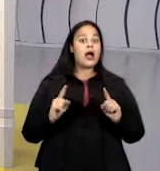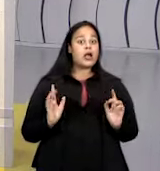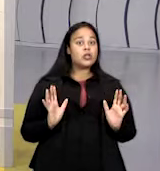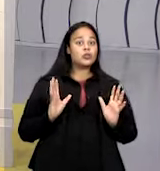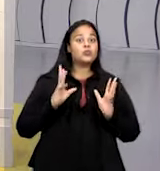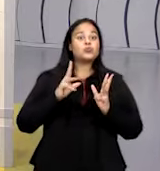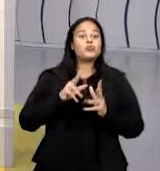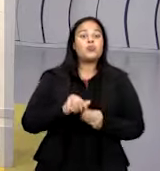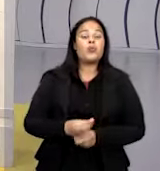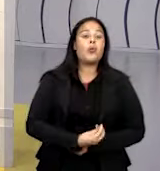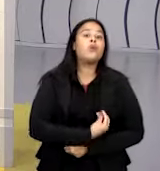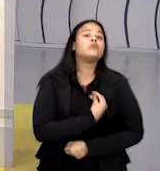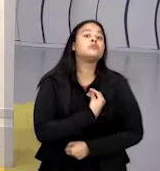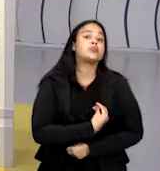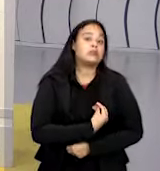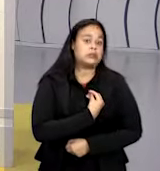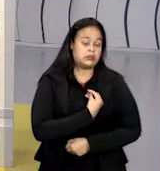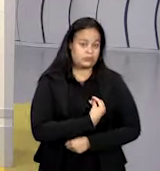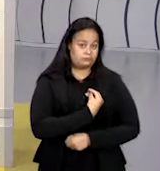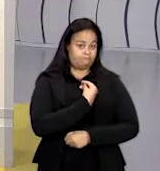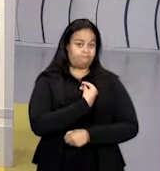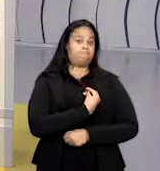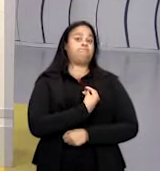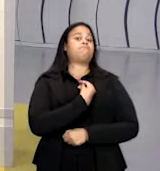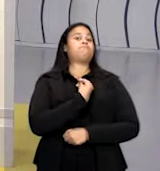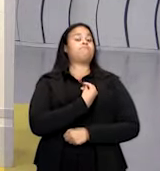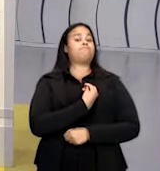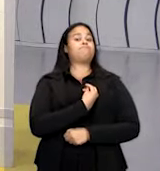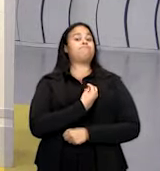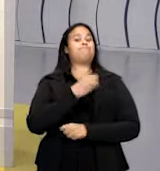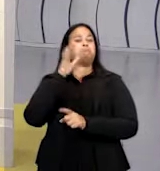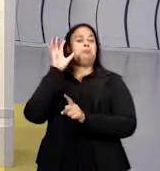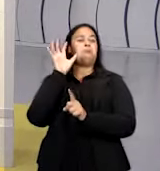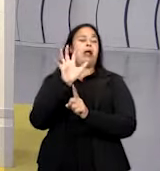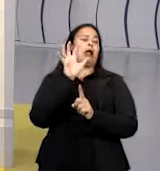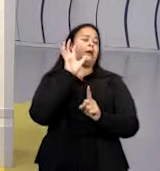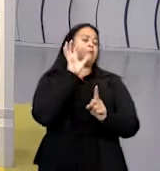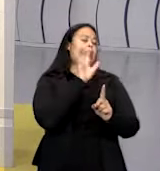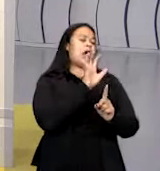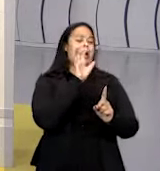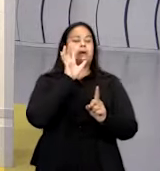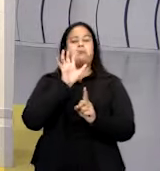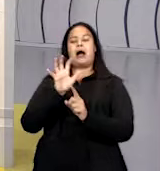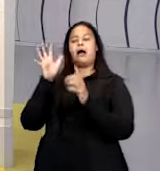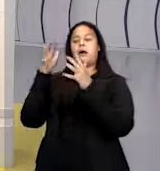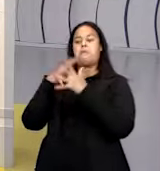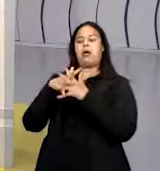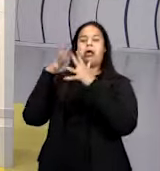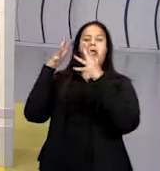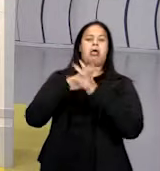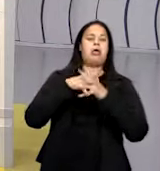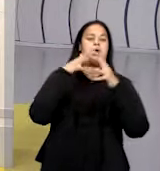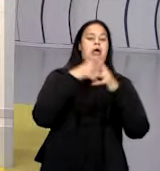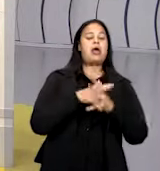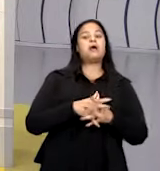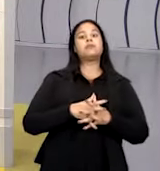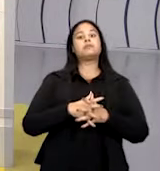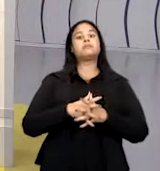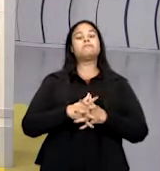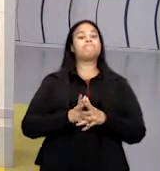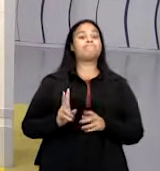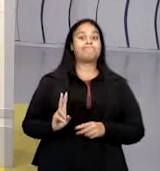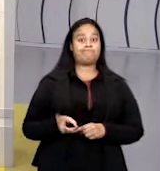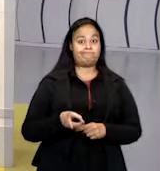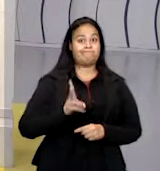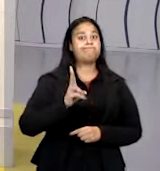gente vive sofre ação humana o tempo todo. Tudo